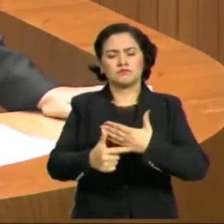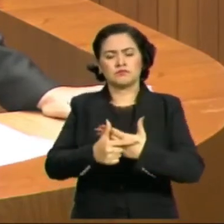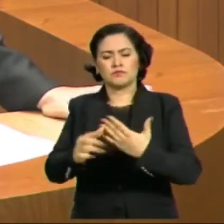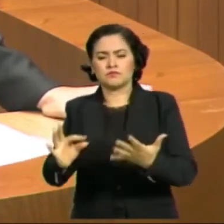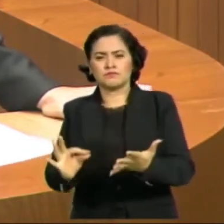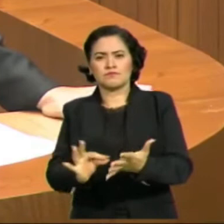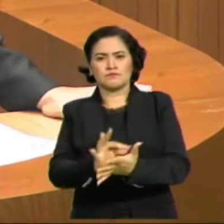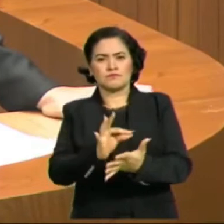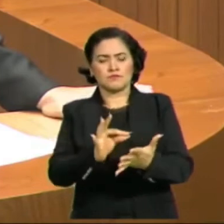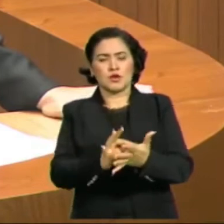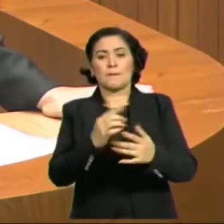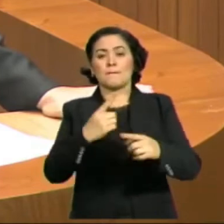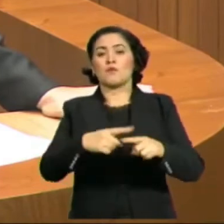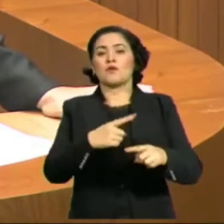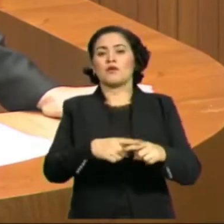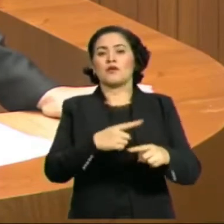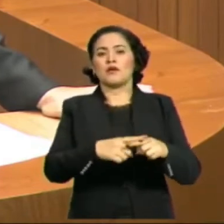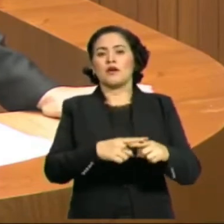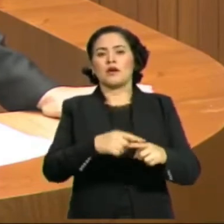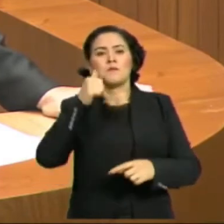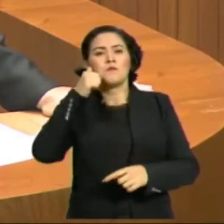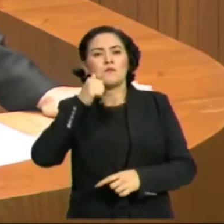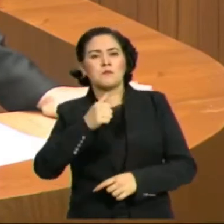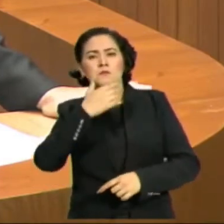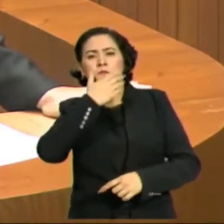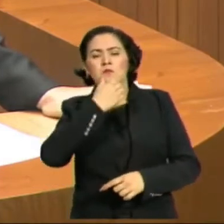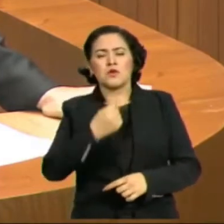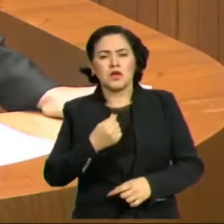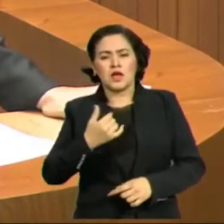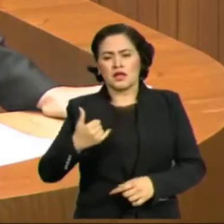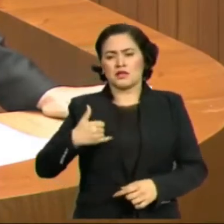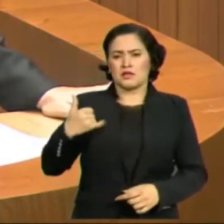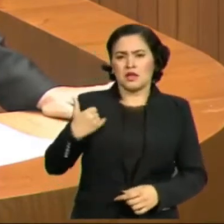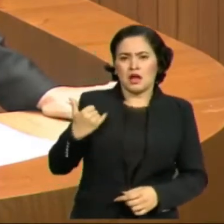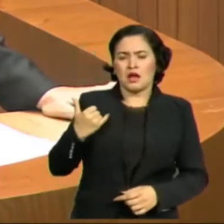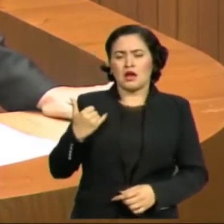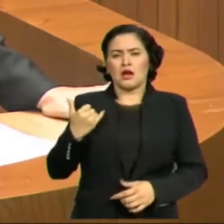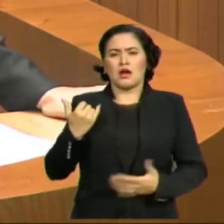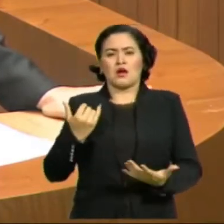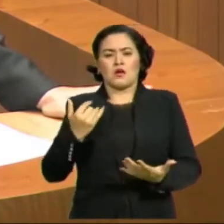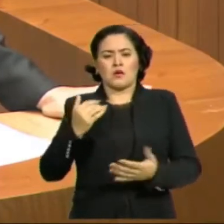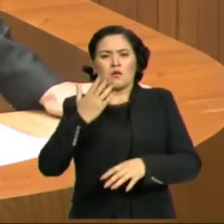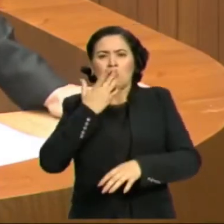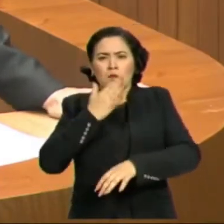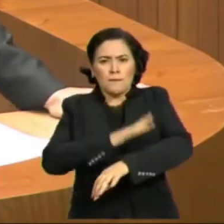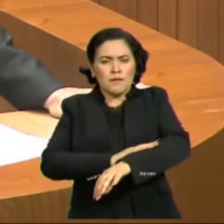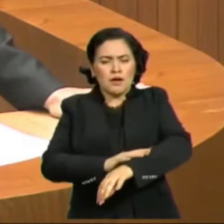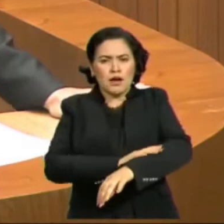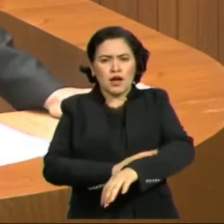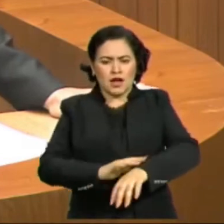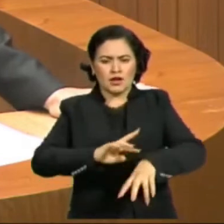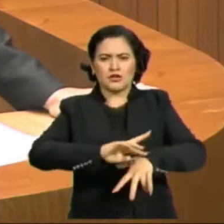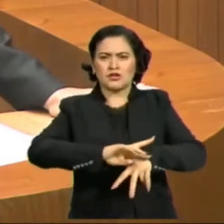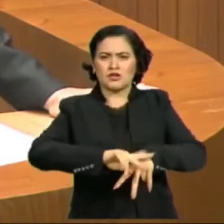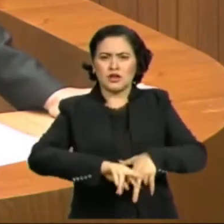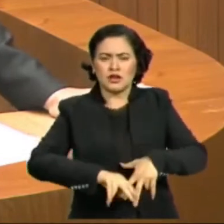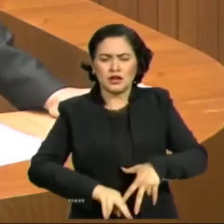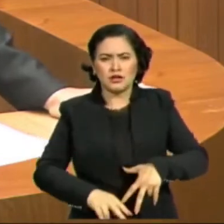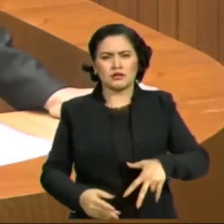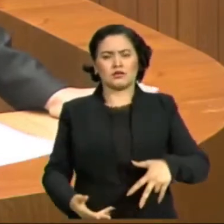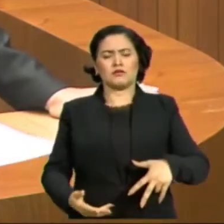por motivo de sexo, idade, cor ou estado civil. E agora nós,